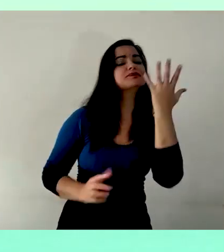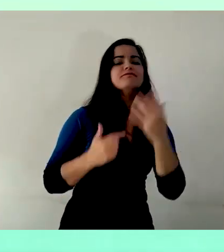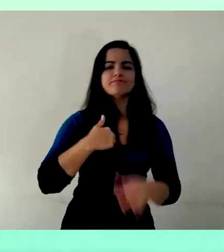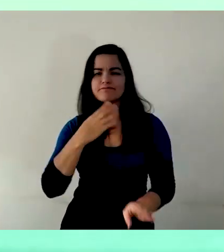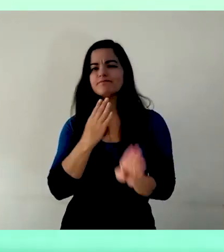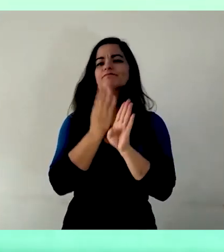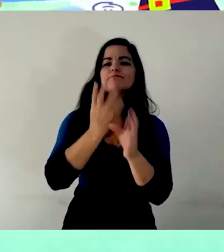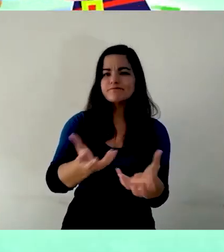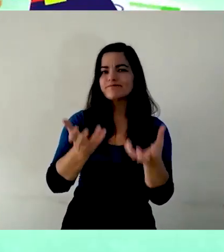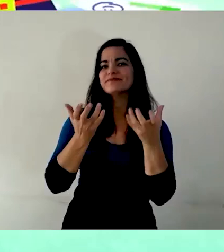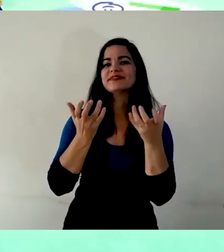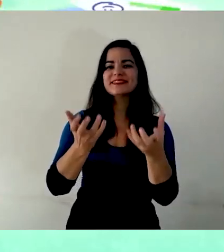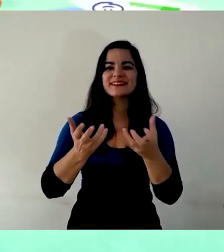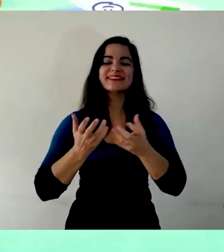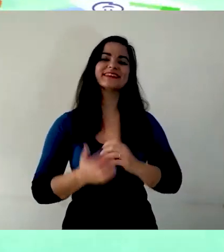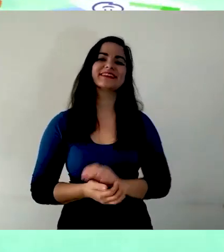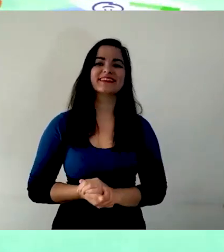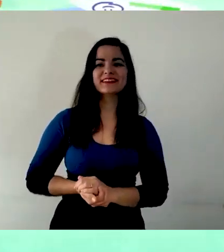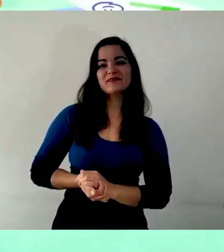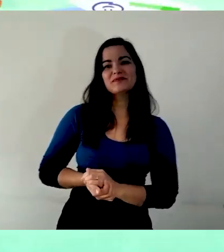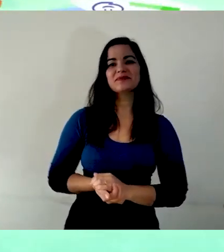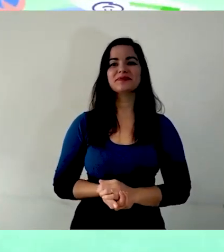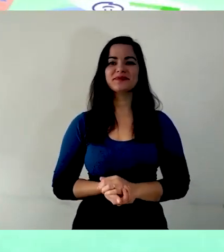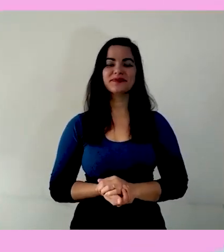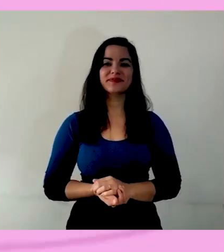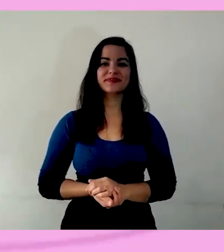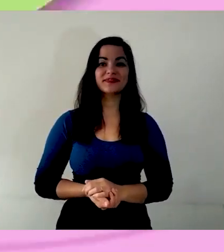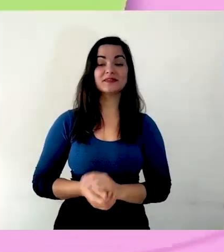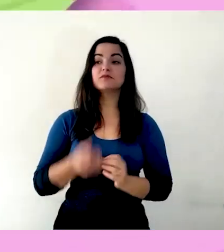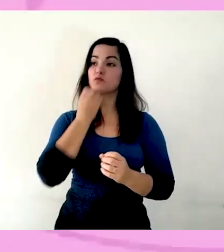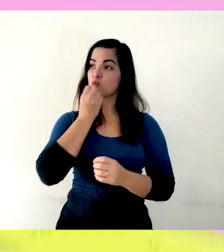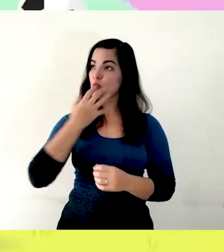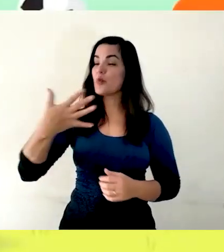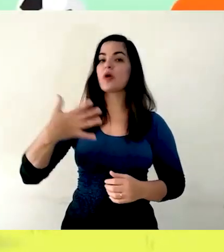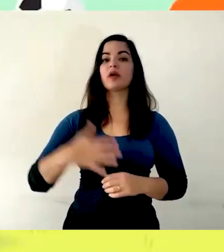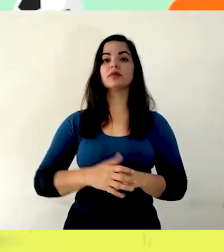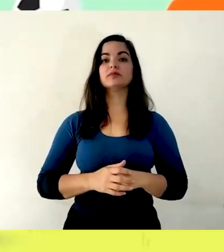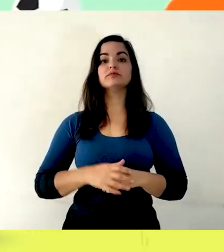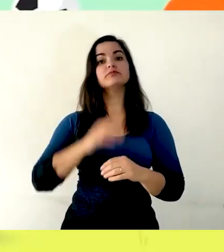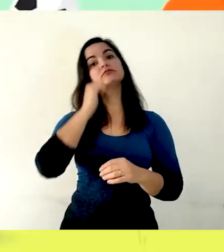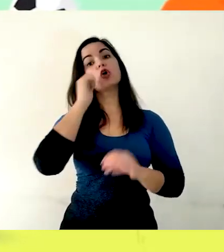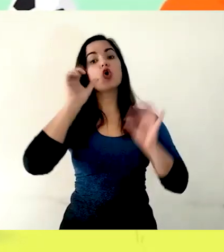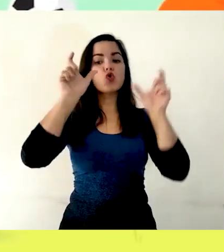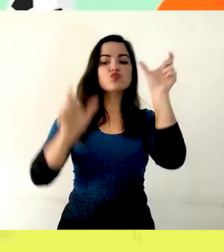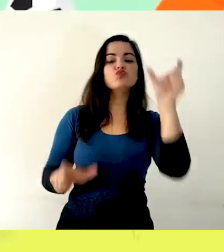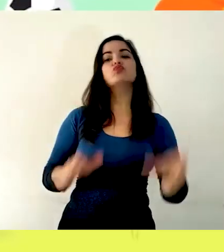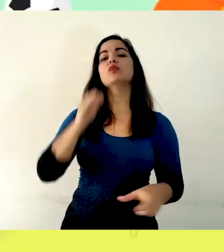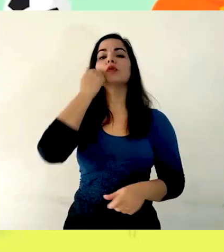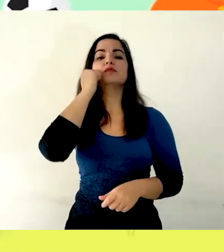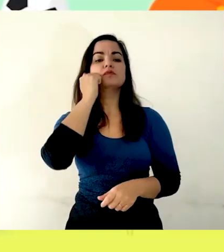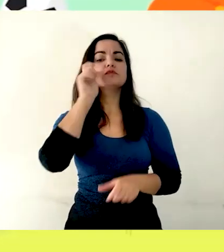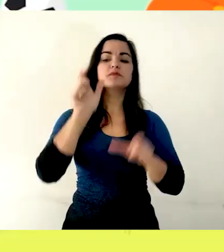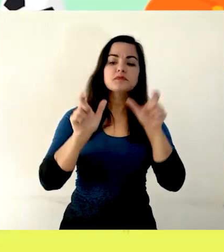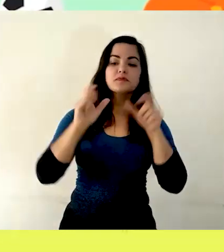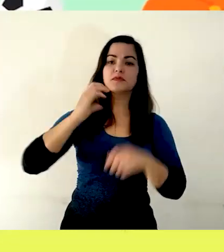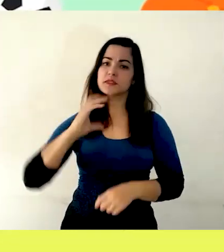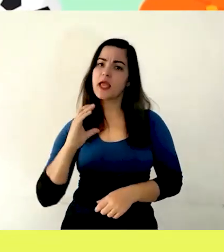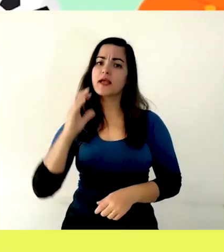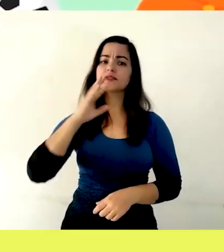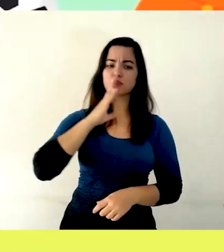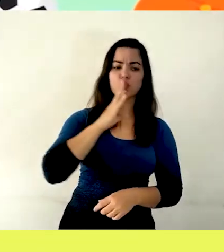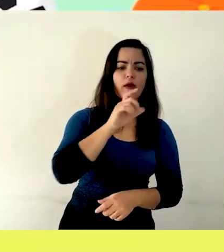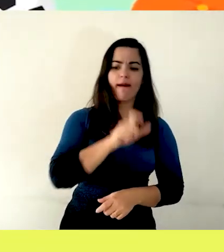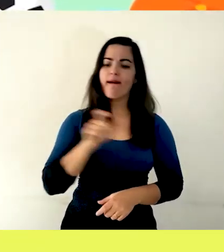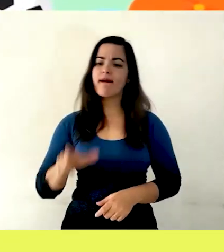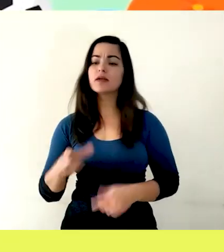tá acontecendo eu vou descobrir. Muito bem, cientistas. Como vamos descobrir